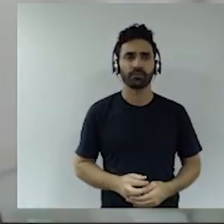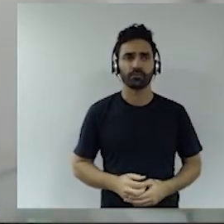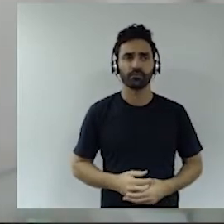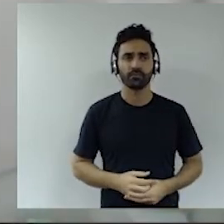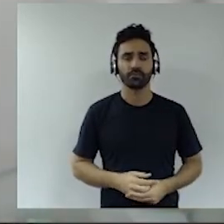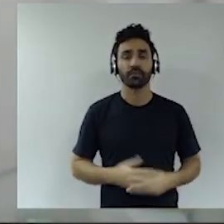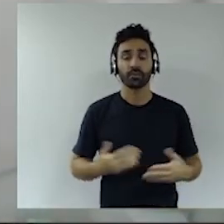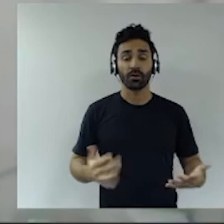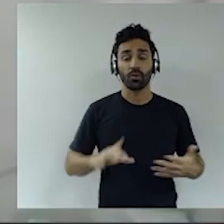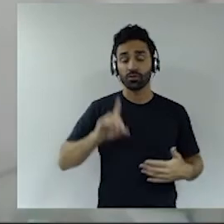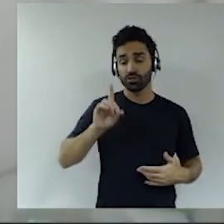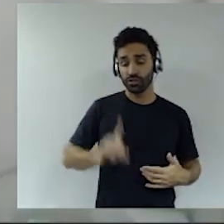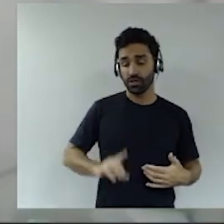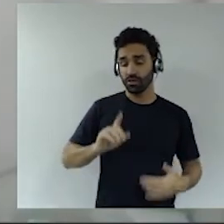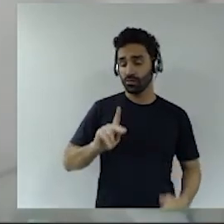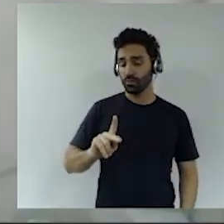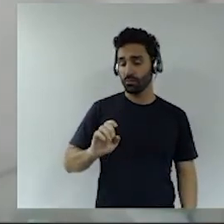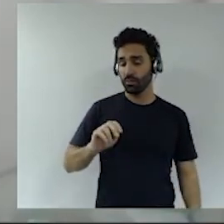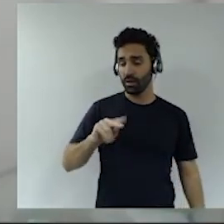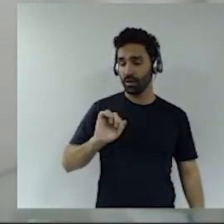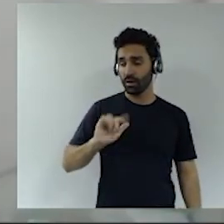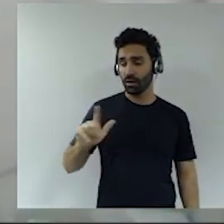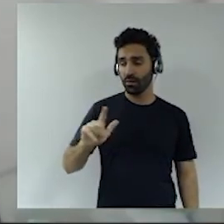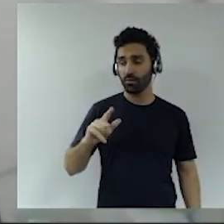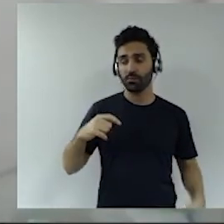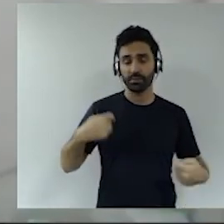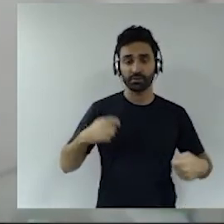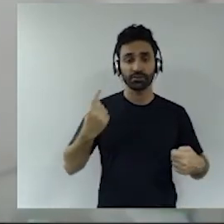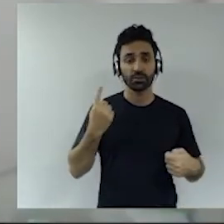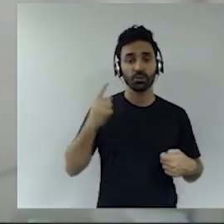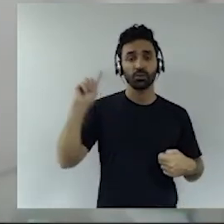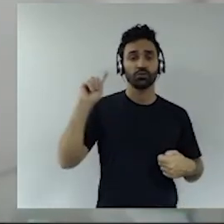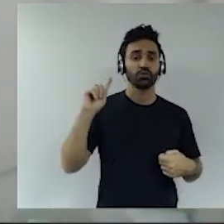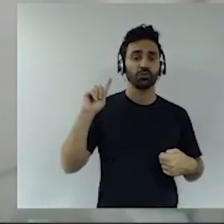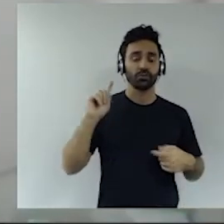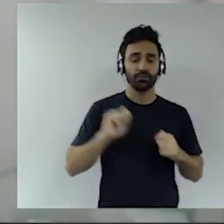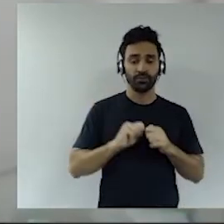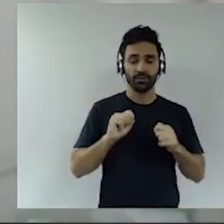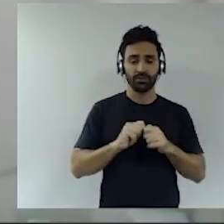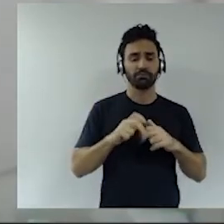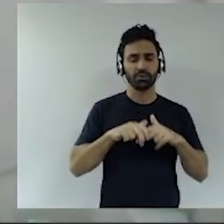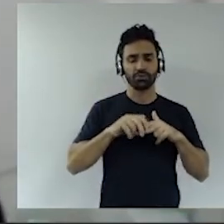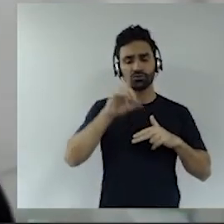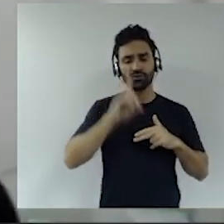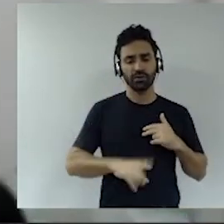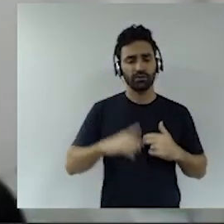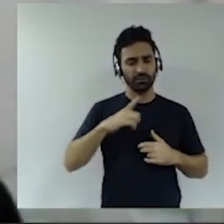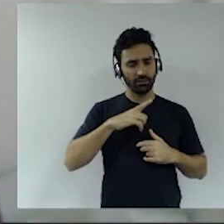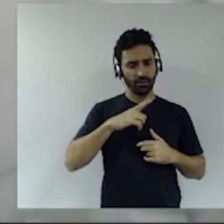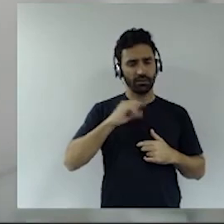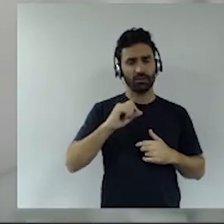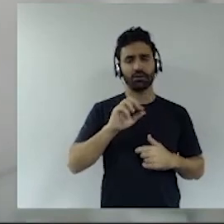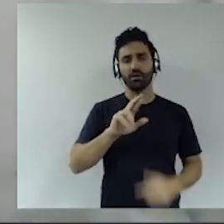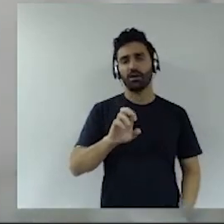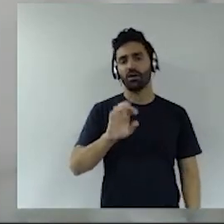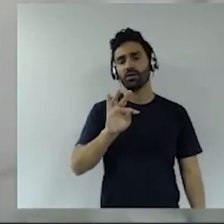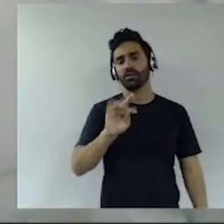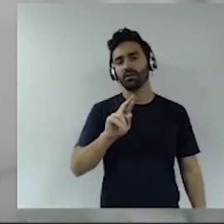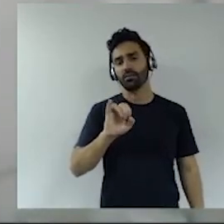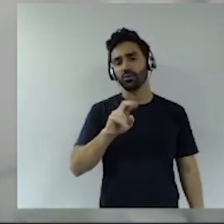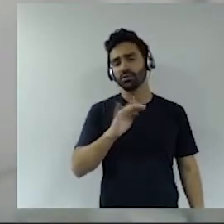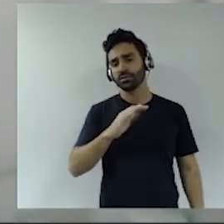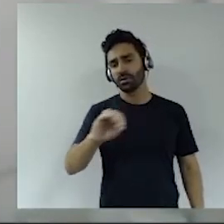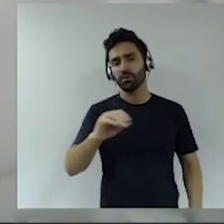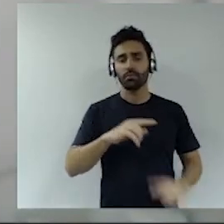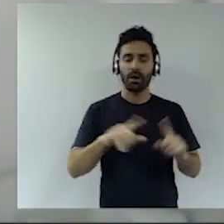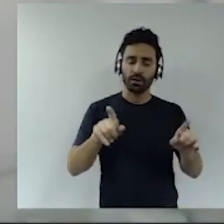O direito penal deve ser a última ratio. E o direito penal tem em vista não só a retribuição, mas a